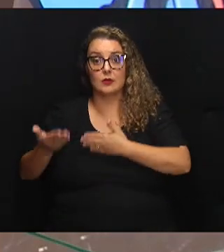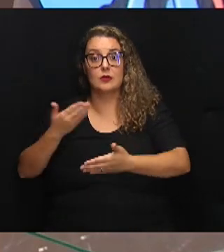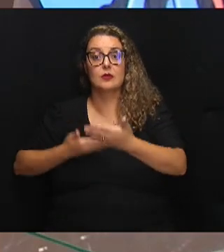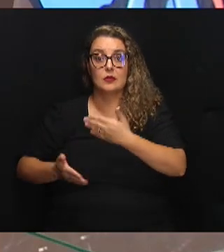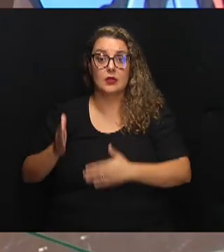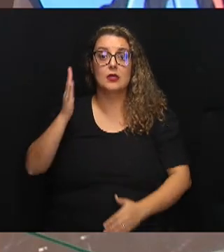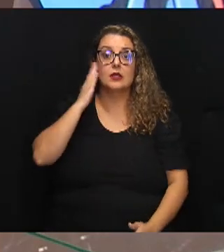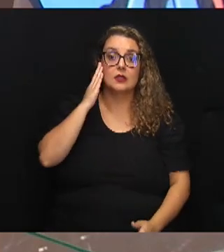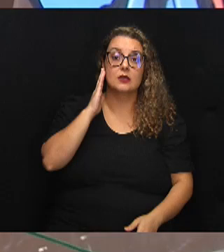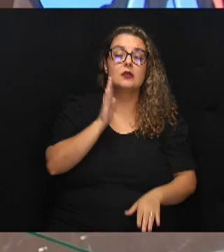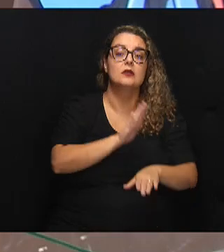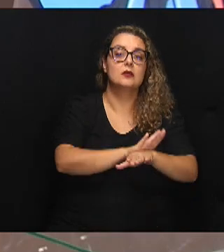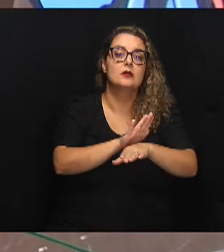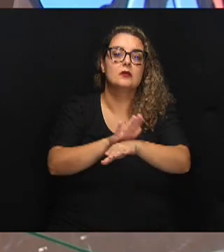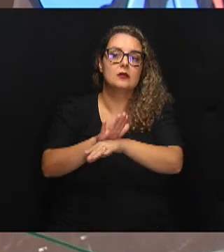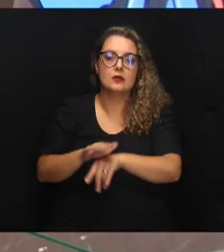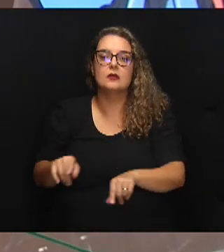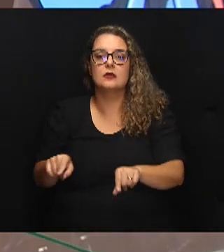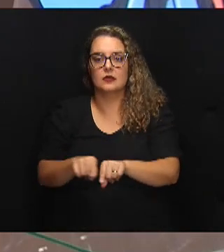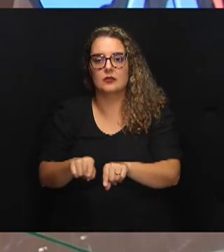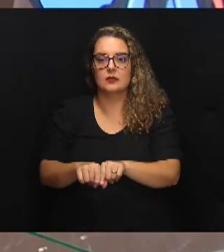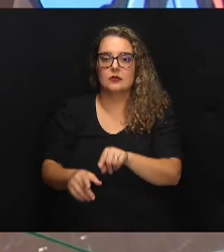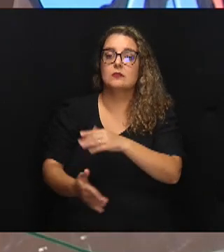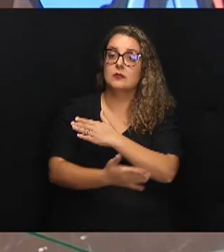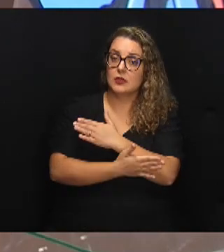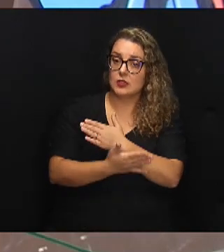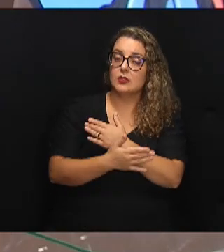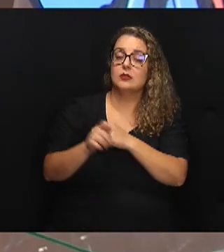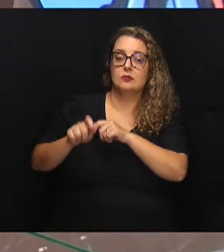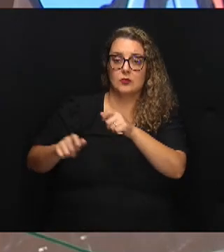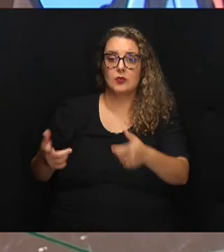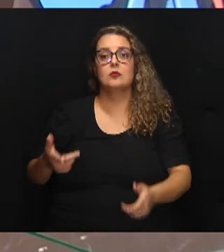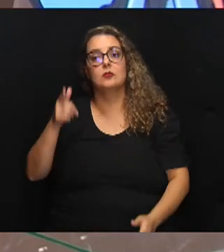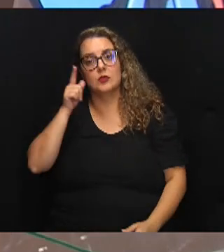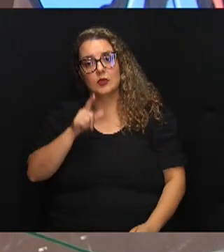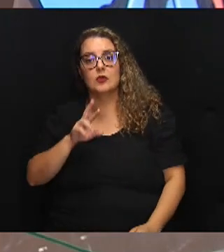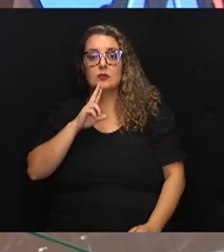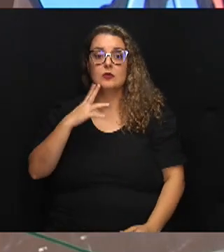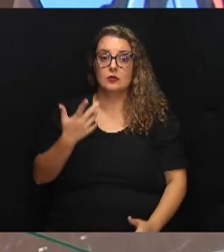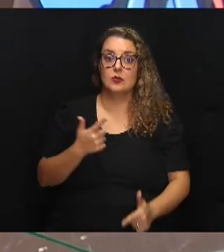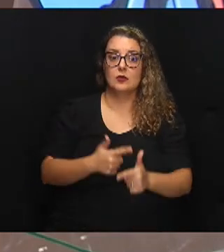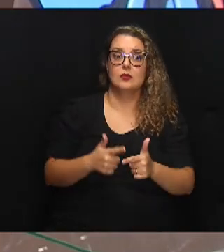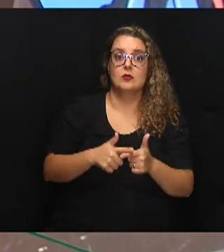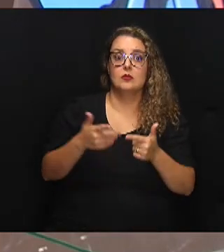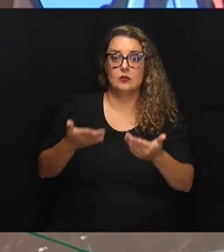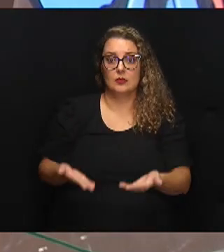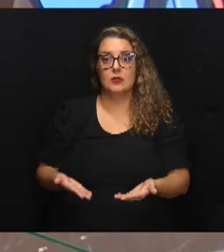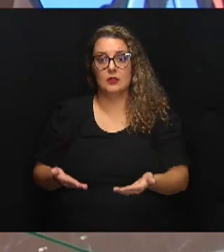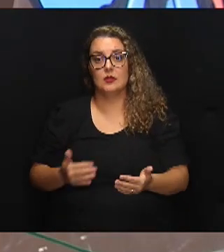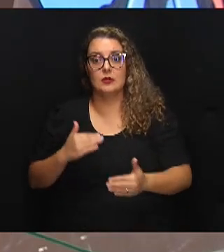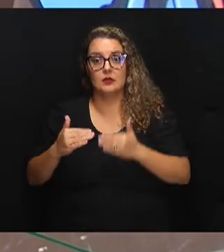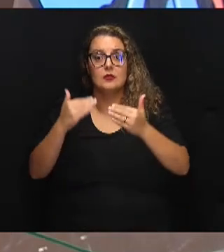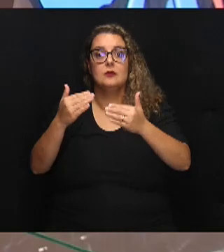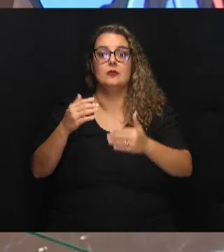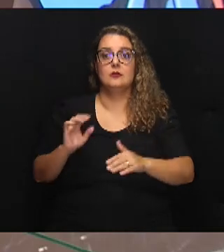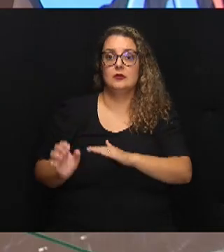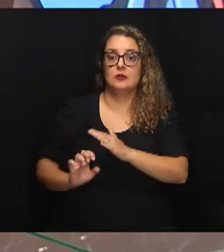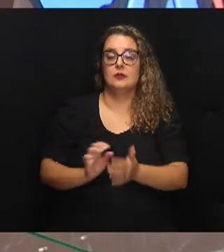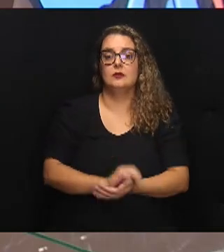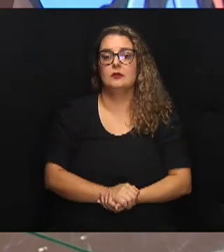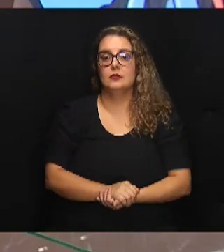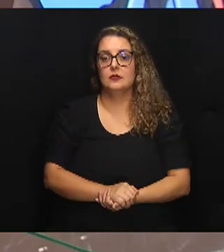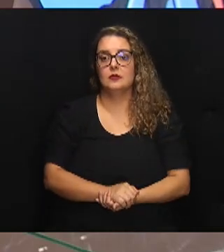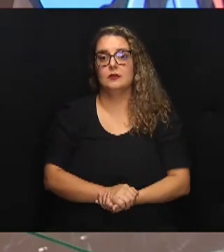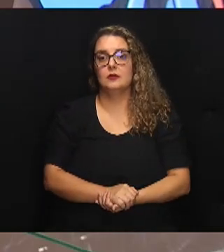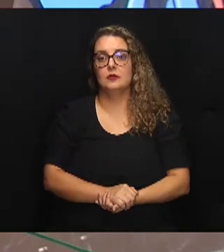você está ajudando e também sendo ajudado ali pelo outro para conseguir resolver e ter uma prosperidade no negócio. Eu estava